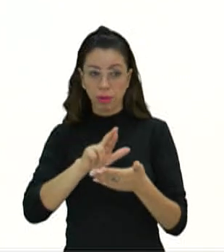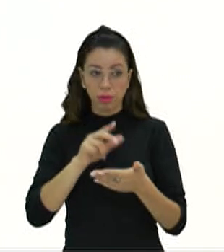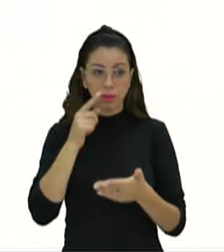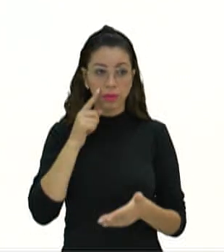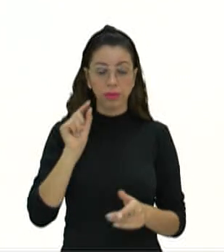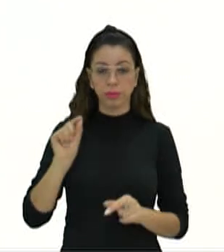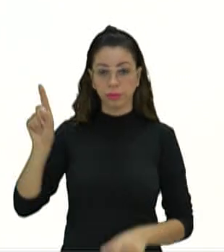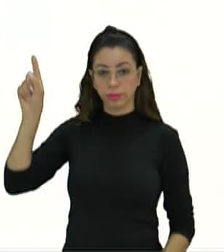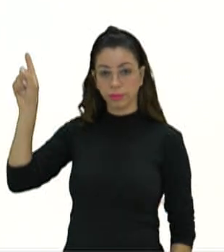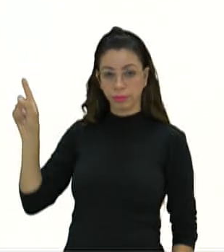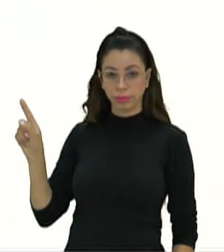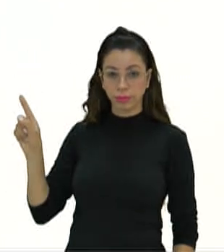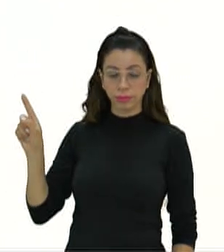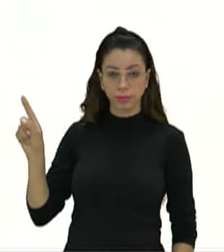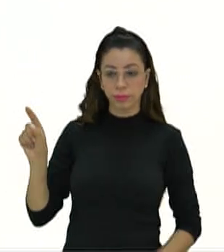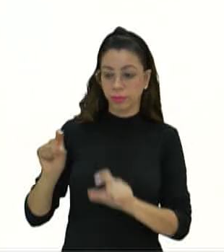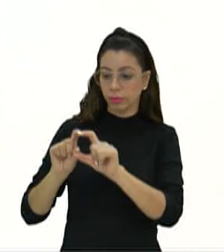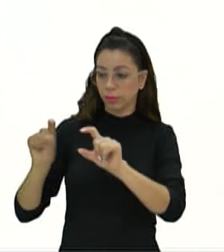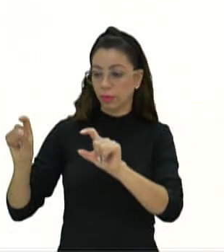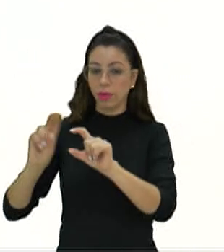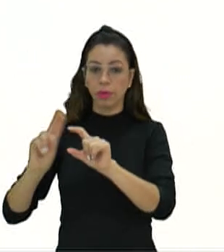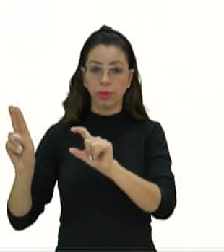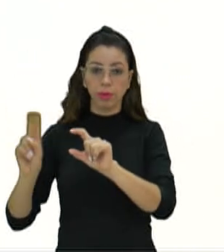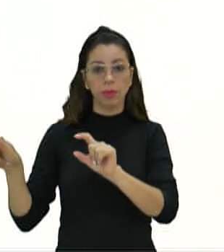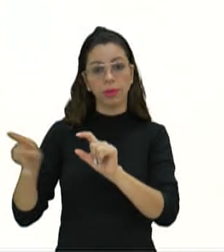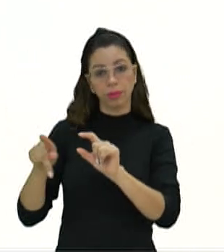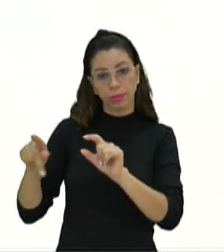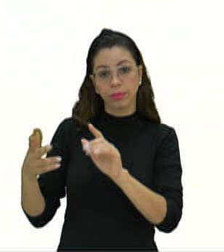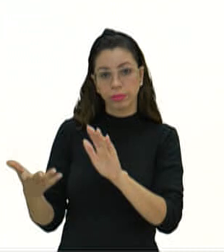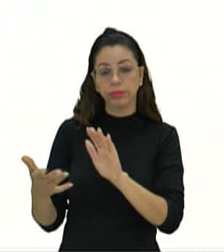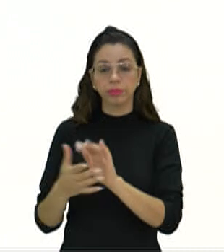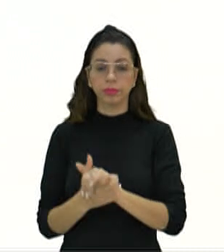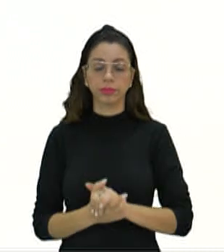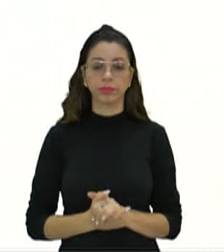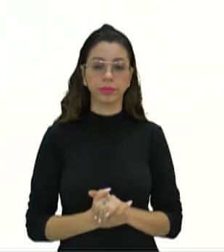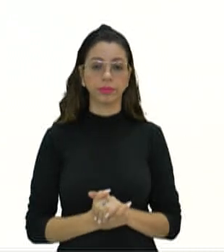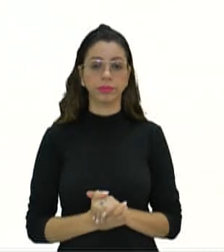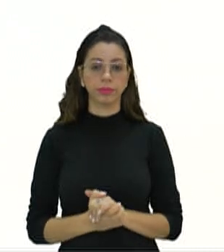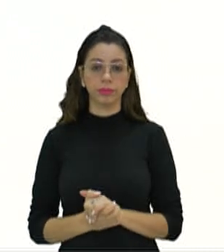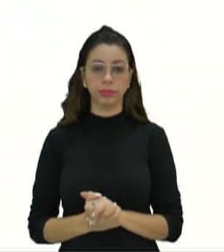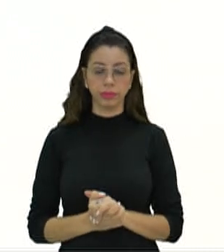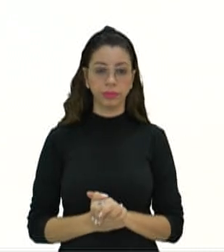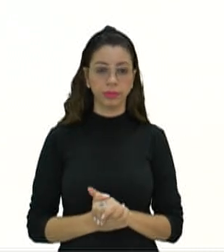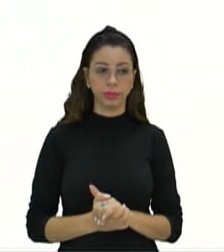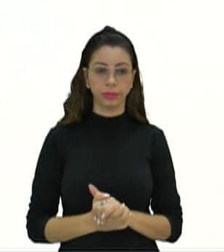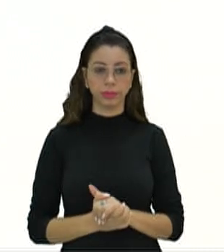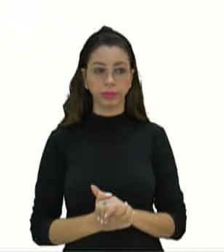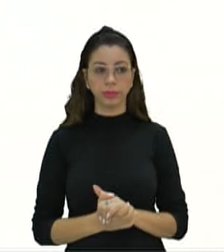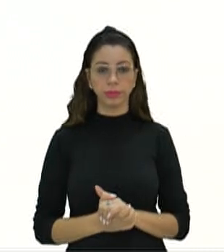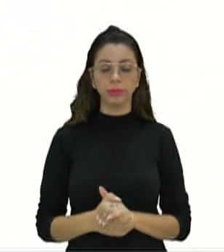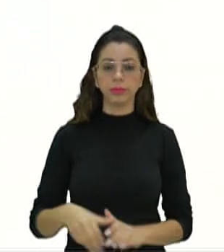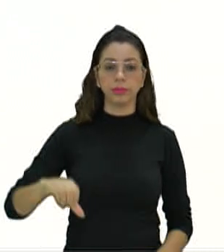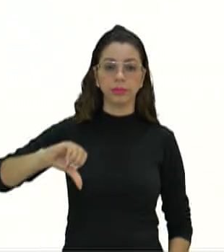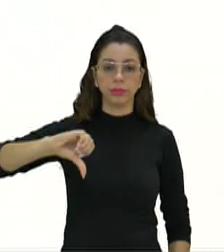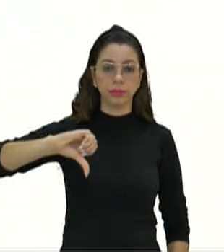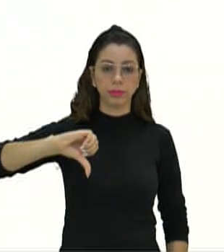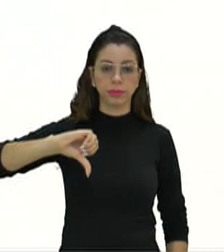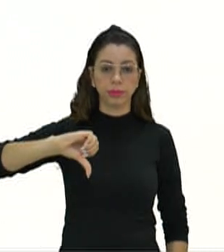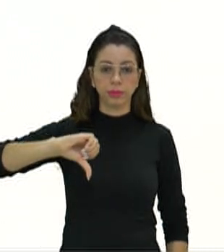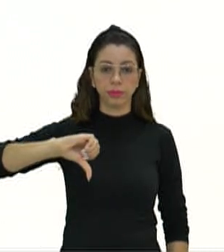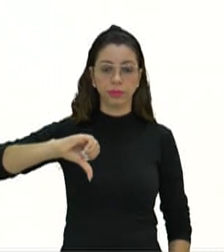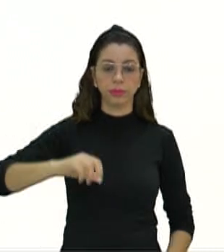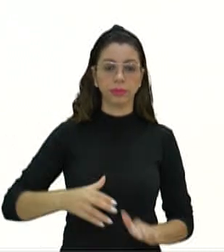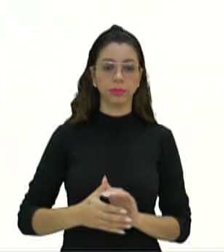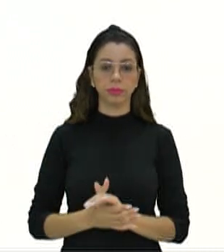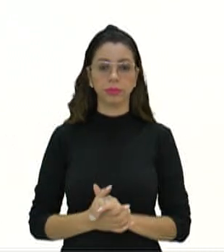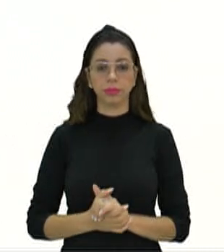she is, daí entraria o nome do professor ou da professora. And number 9. What do you like the most about your